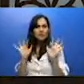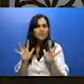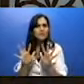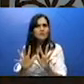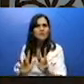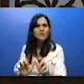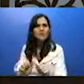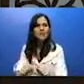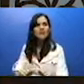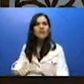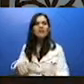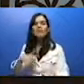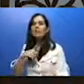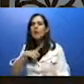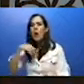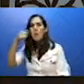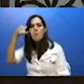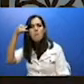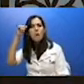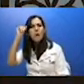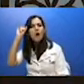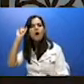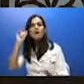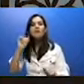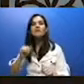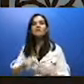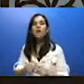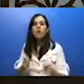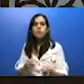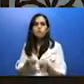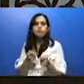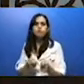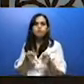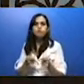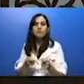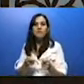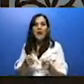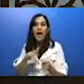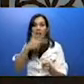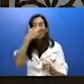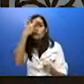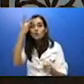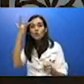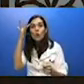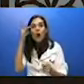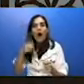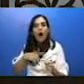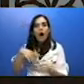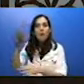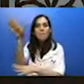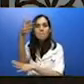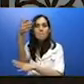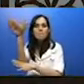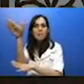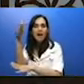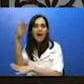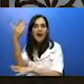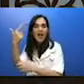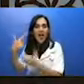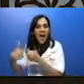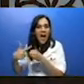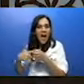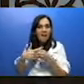olha o carro de boi a o pessoal com as bandeiras da cidade a